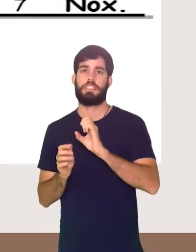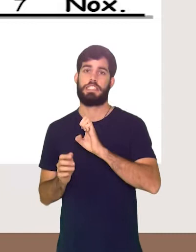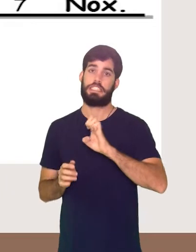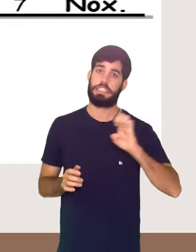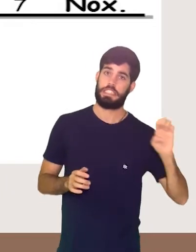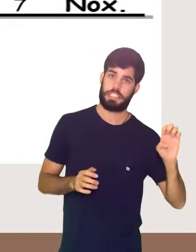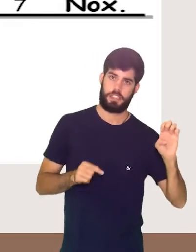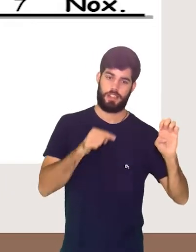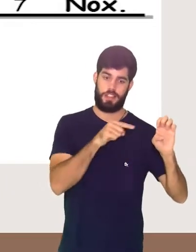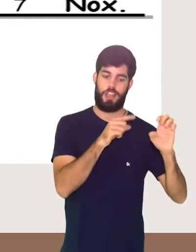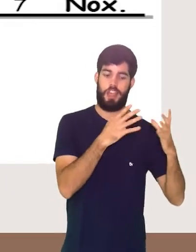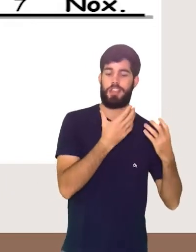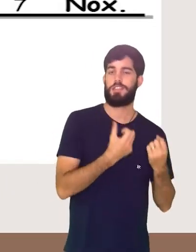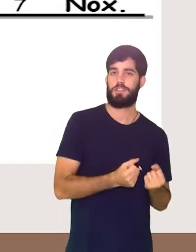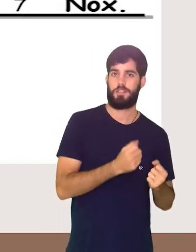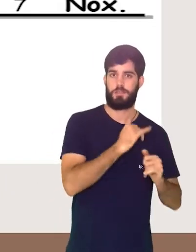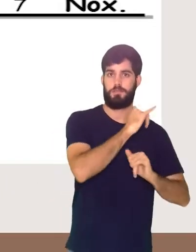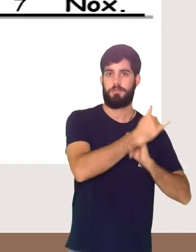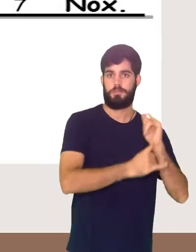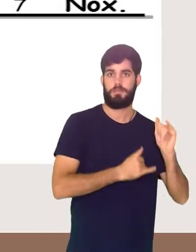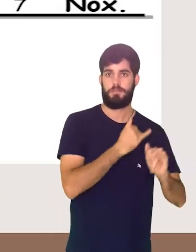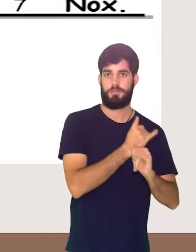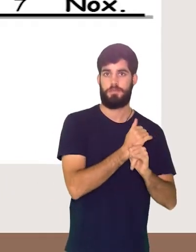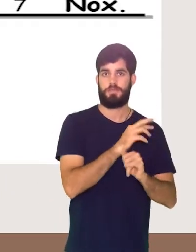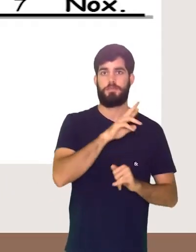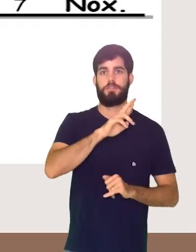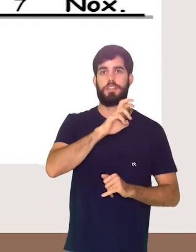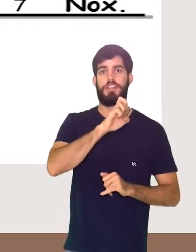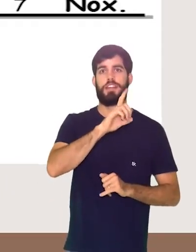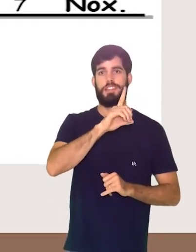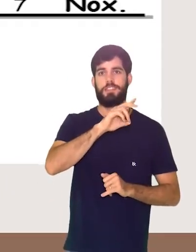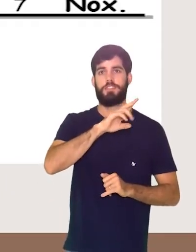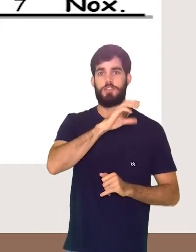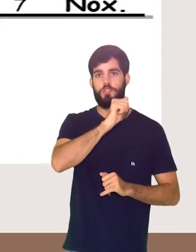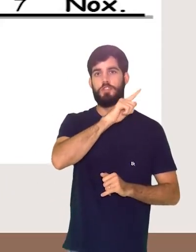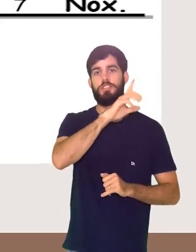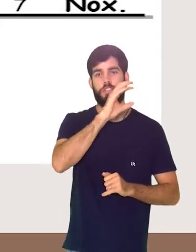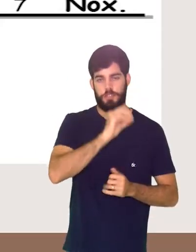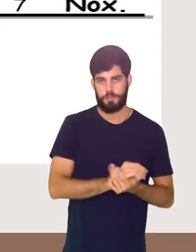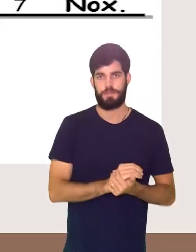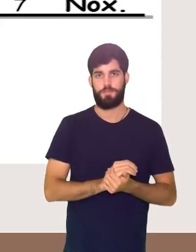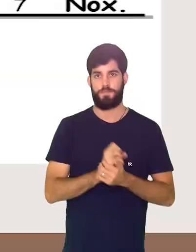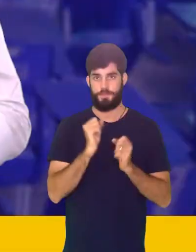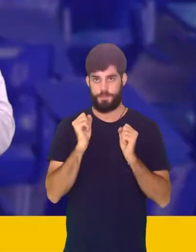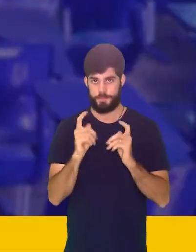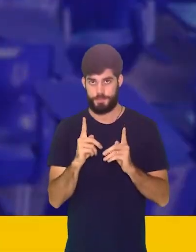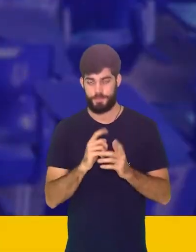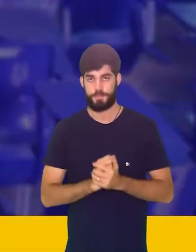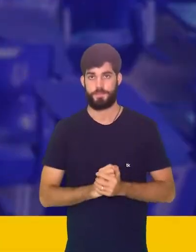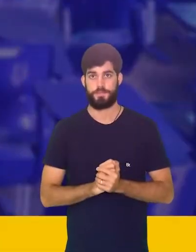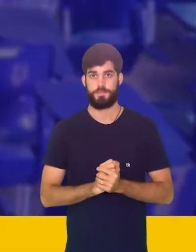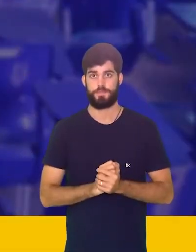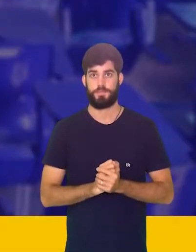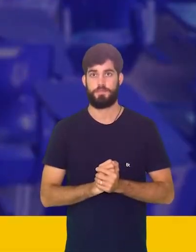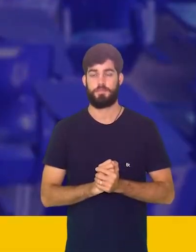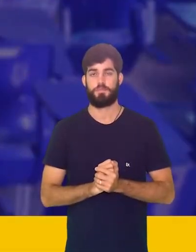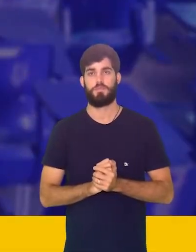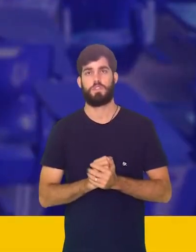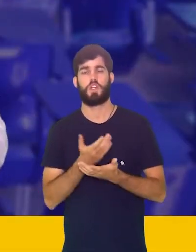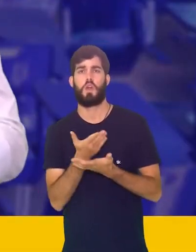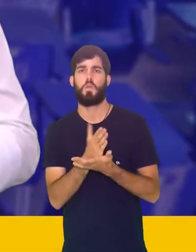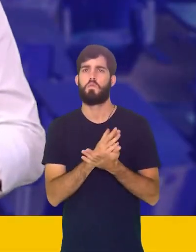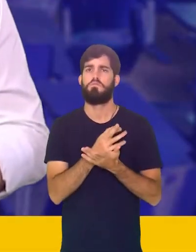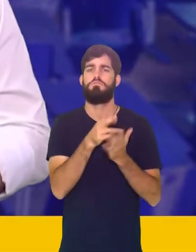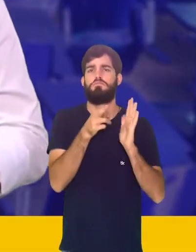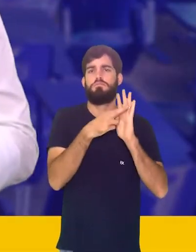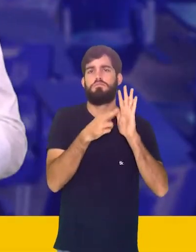elemento recebe elétrons, vai ser a redução, a diminuição do NOx. Algumas regras, elas